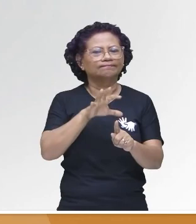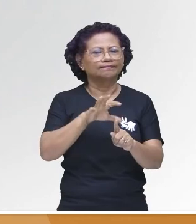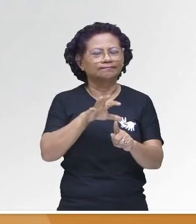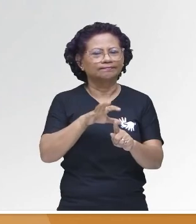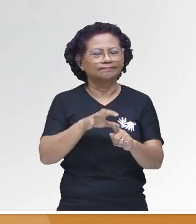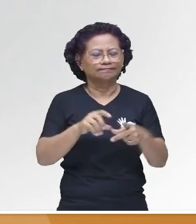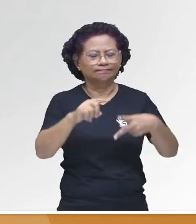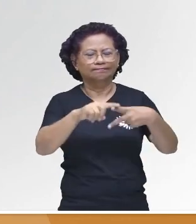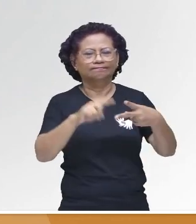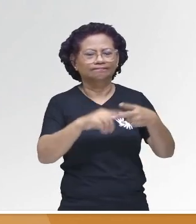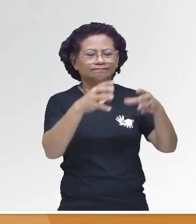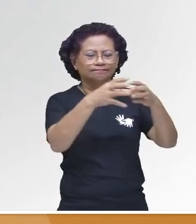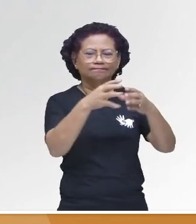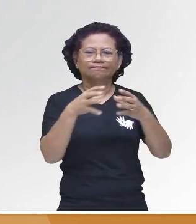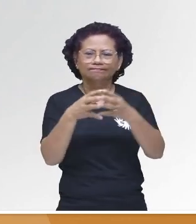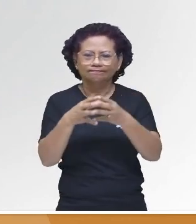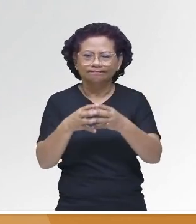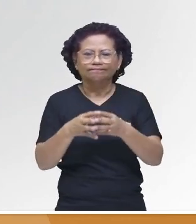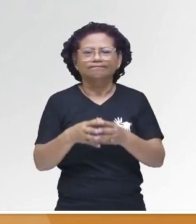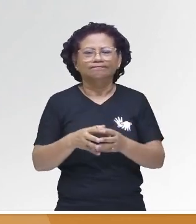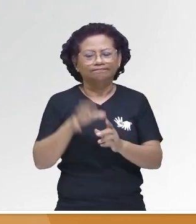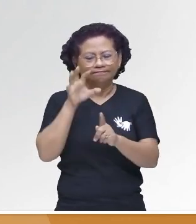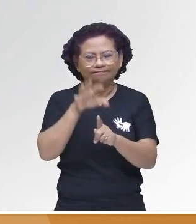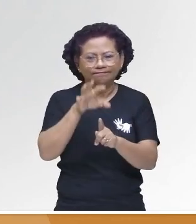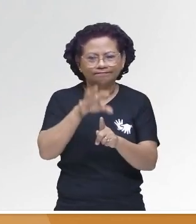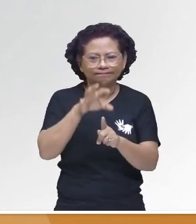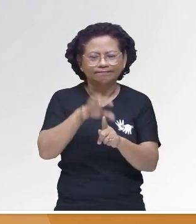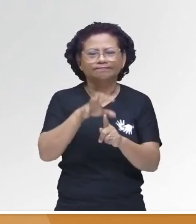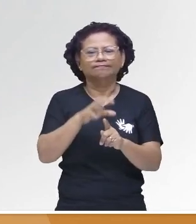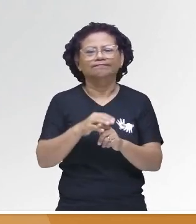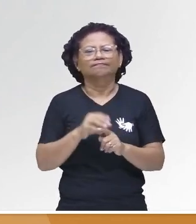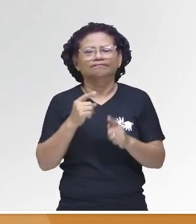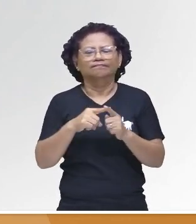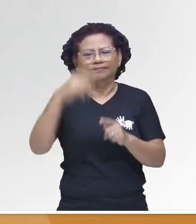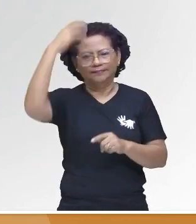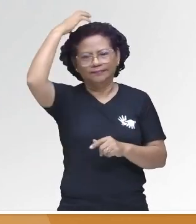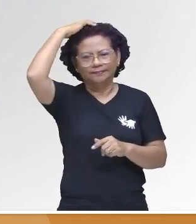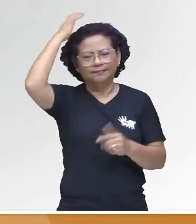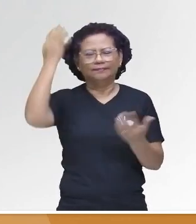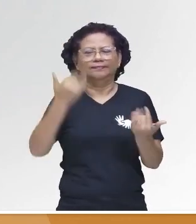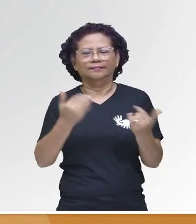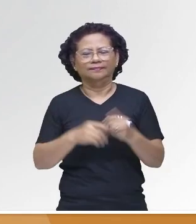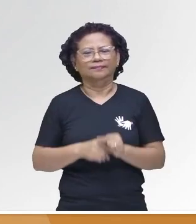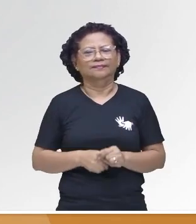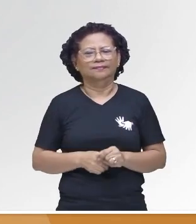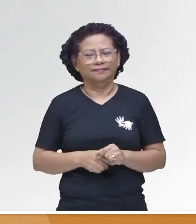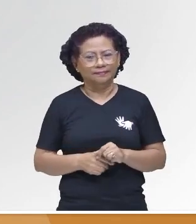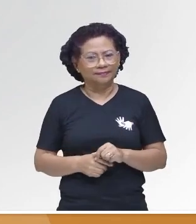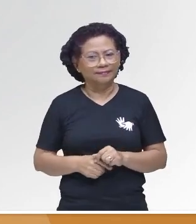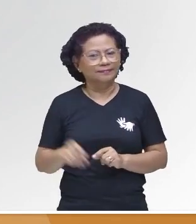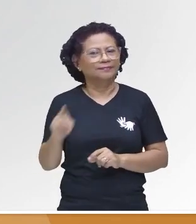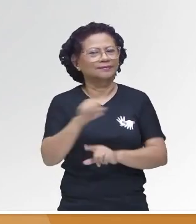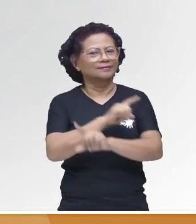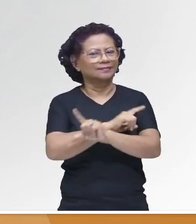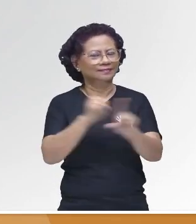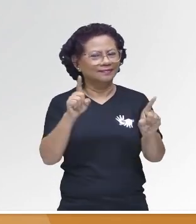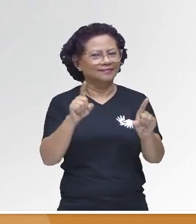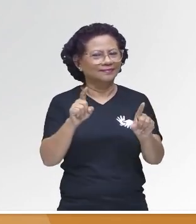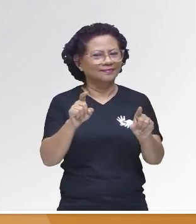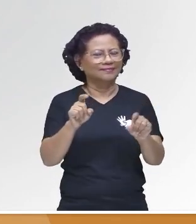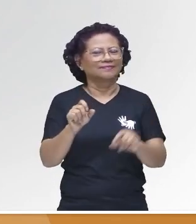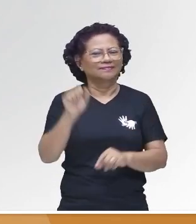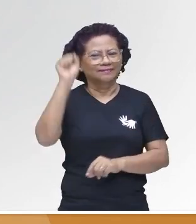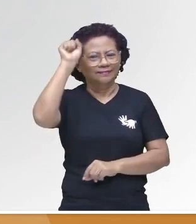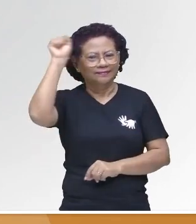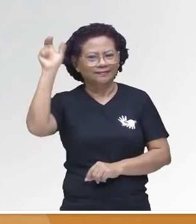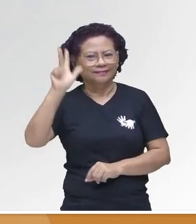iam poder manipular a cabeça do garoto. Lê do engano. Por quê? Porque ele havia sido muito bem treinado pelo